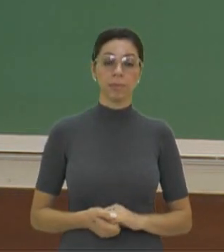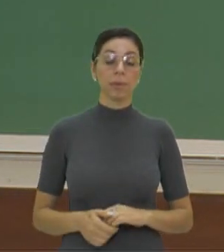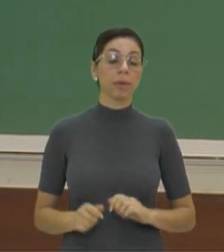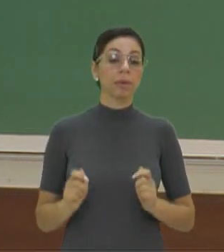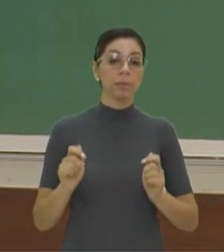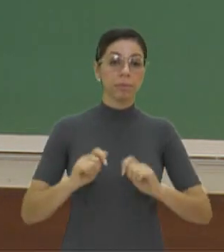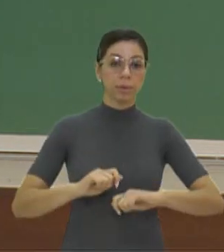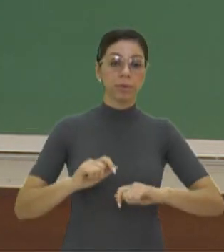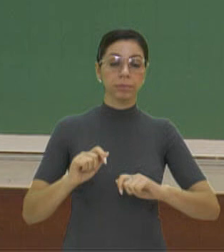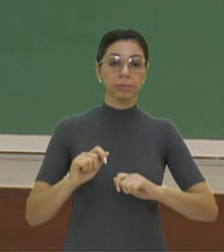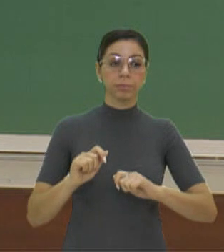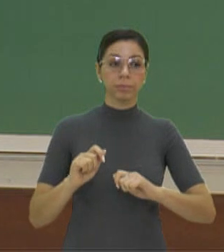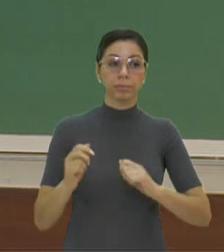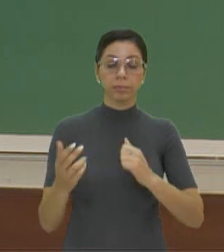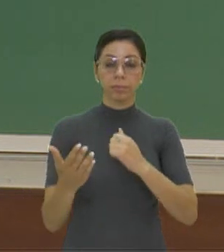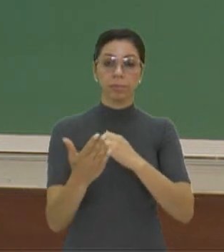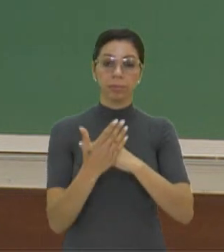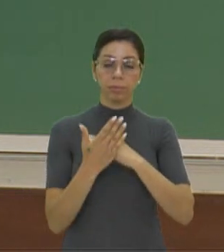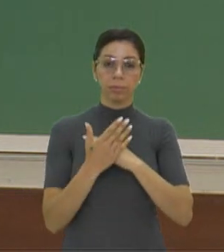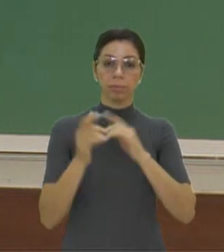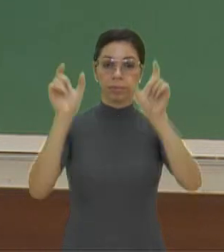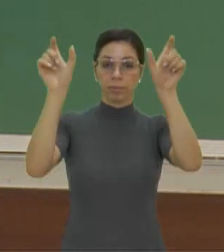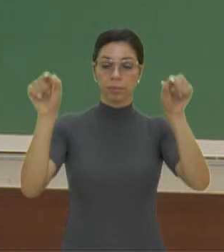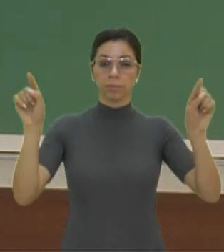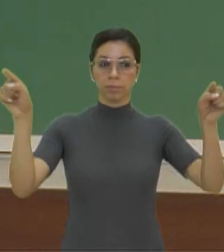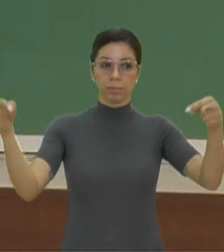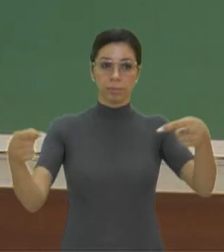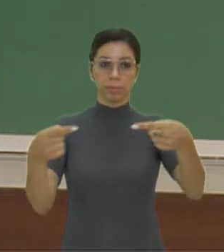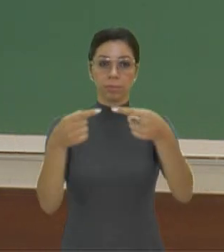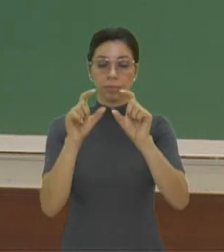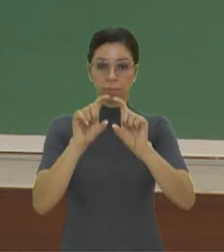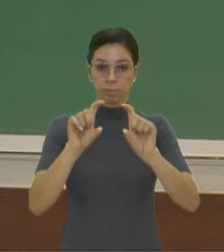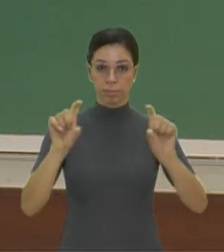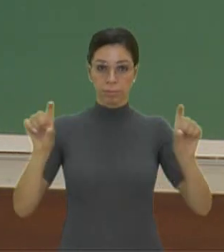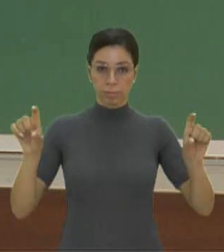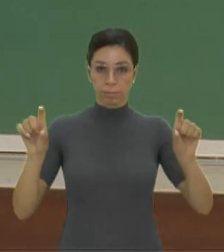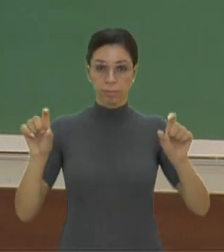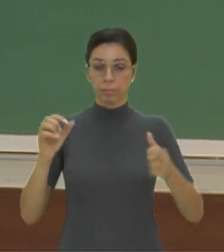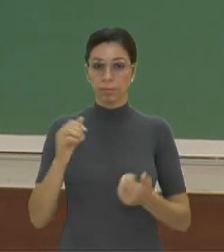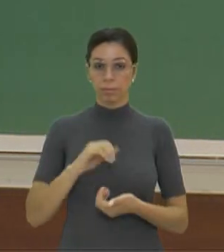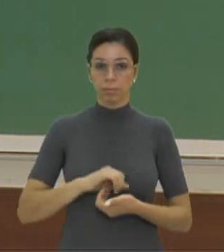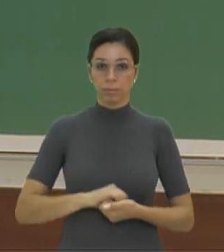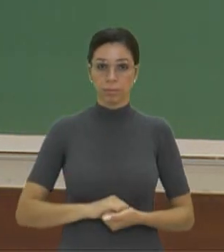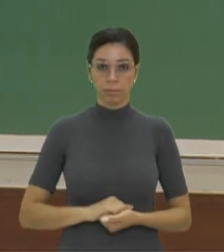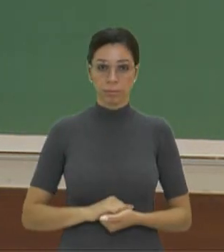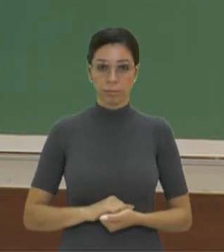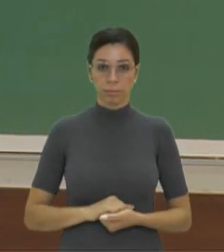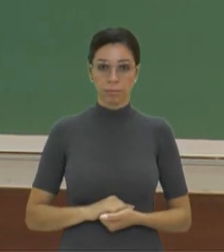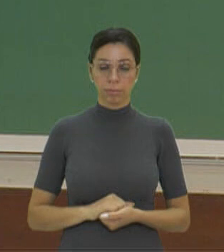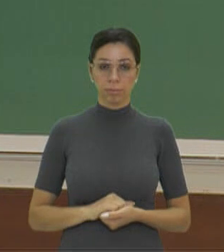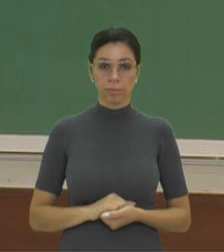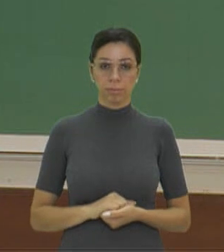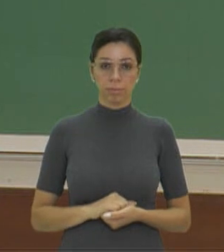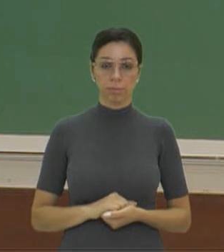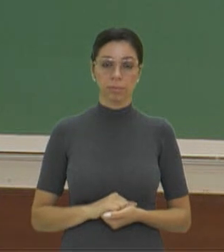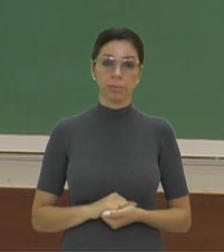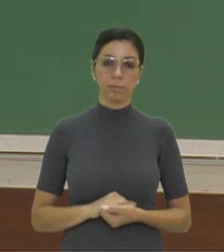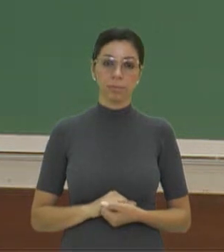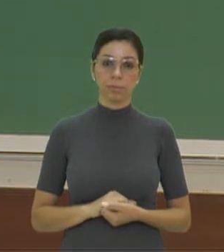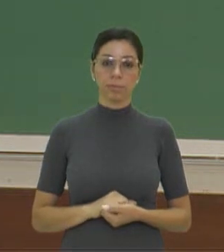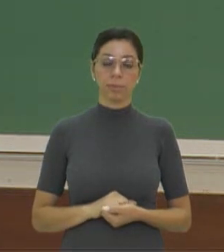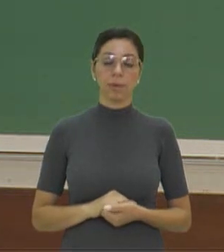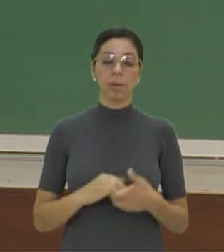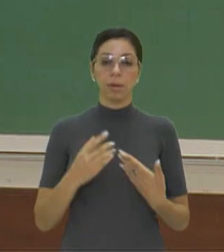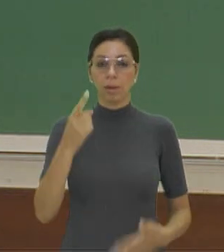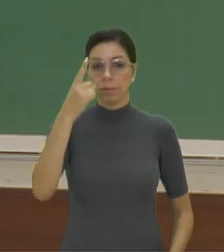essas duas expressões nas duas frases que estão aqui. Famous inventions and advances that by accident. As